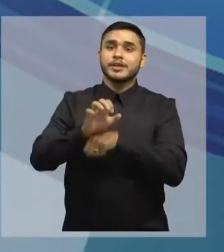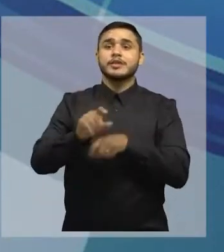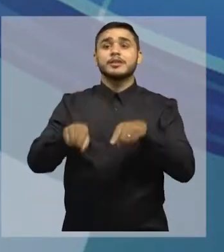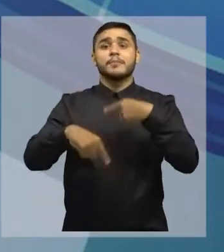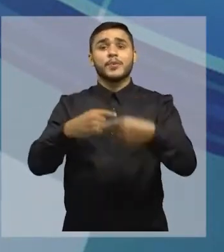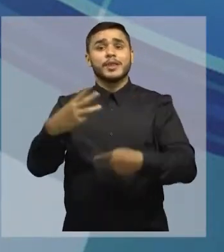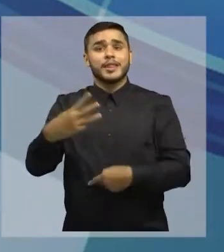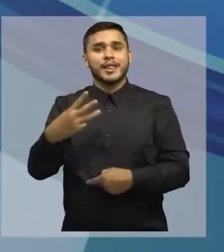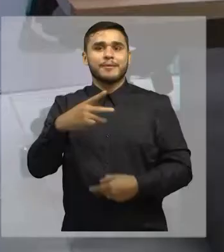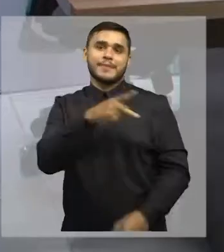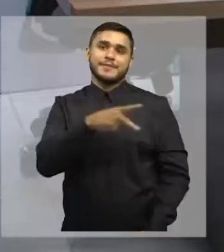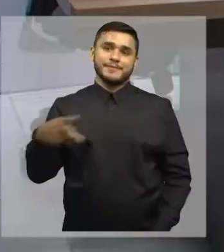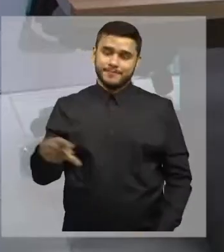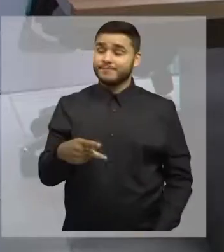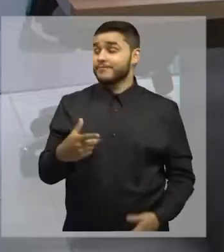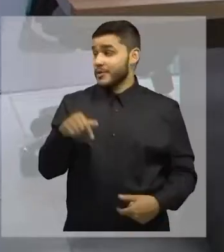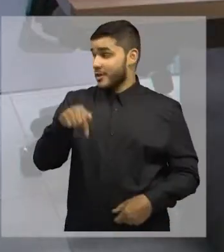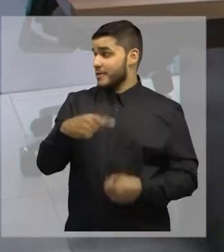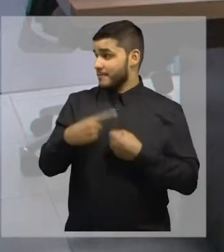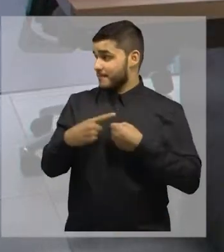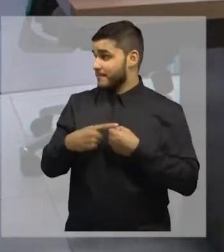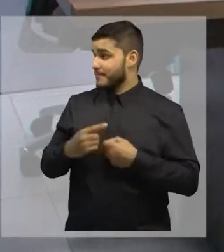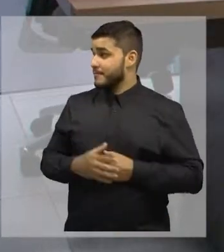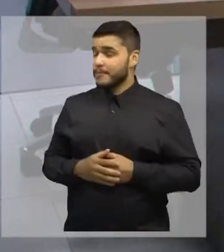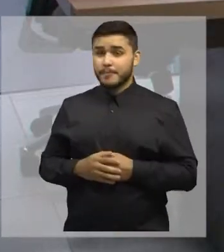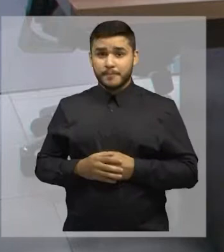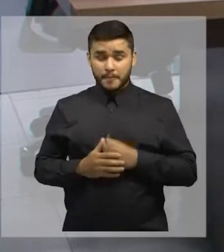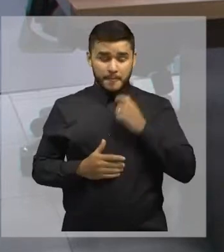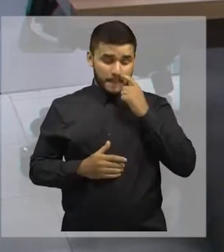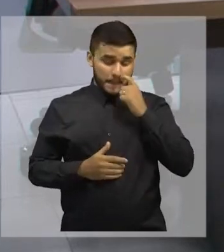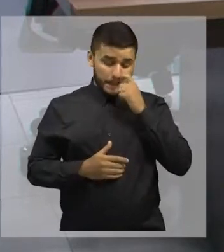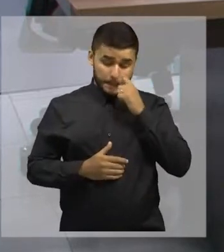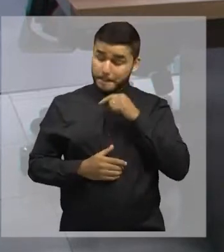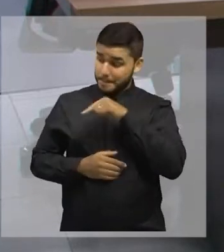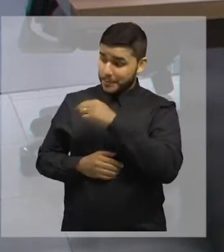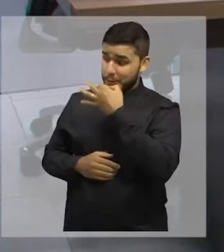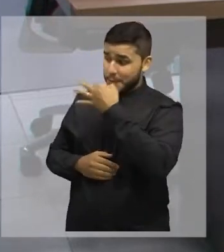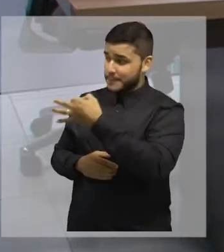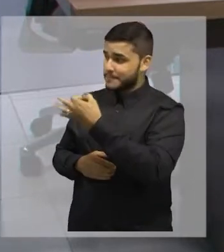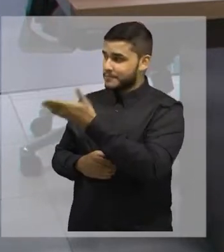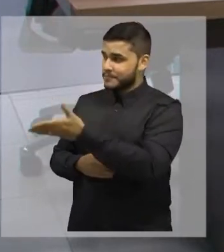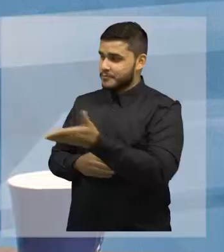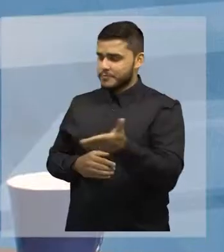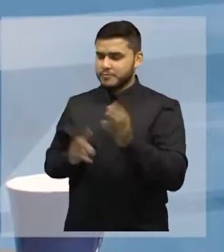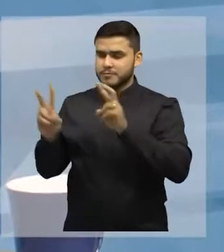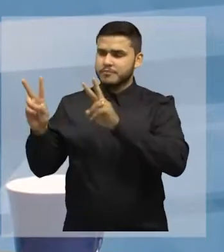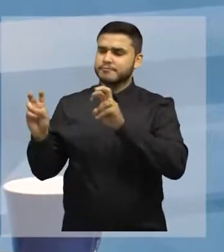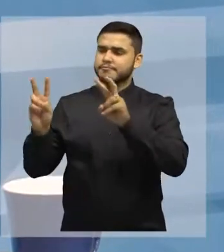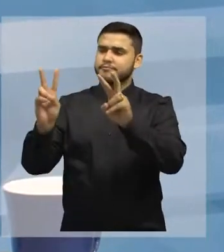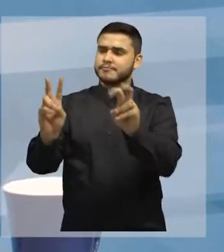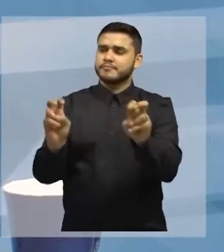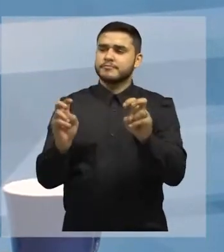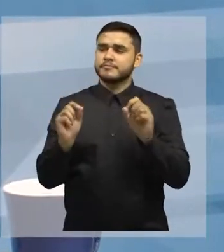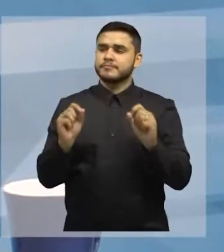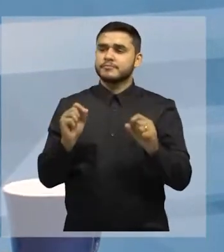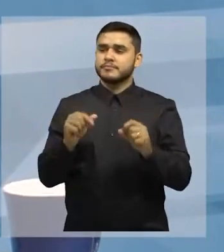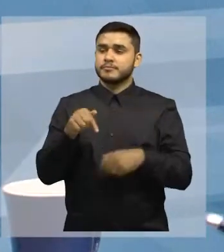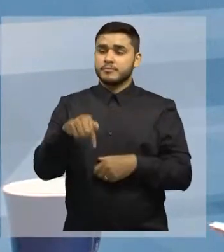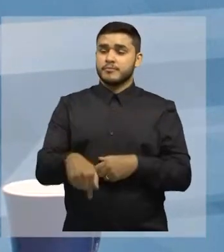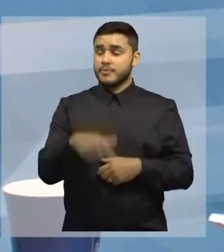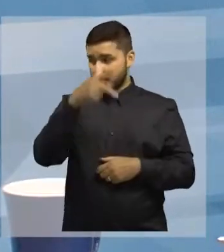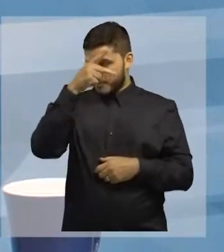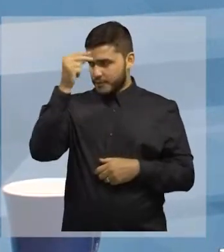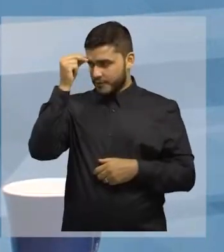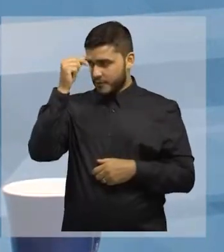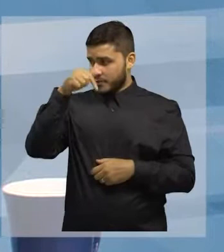vou fazer o nosso intervalo, e já que vocês trouxeram aqui o assunto da Associação Municipal como um